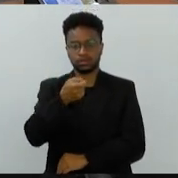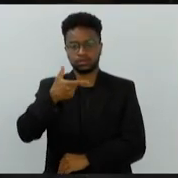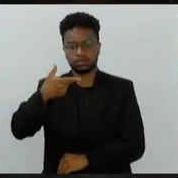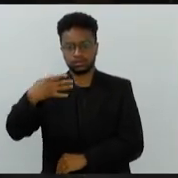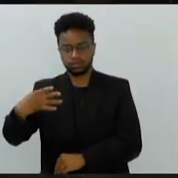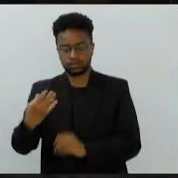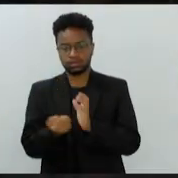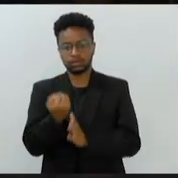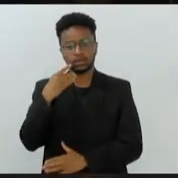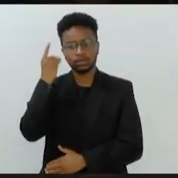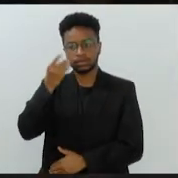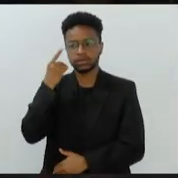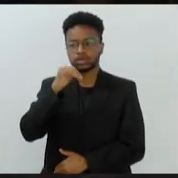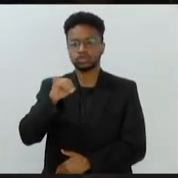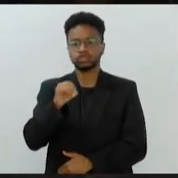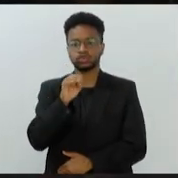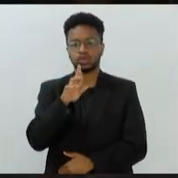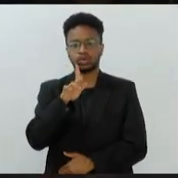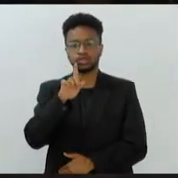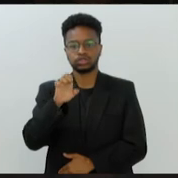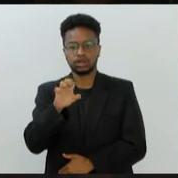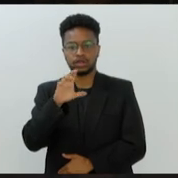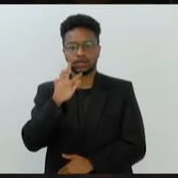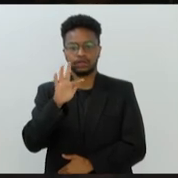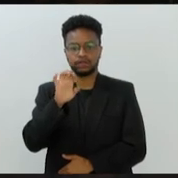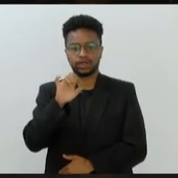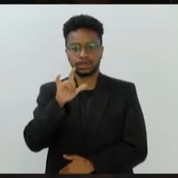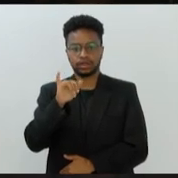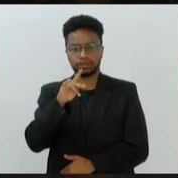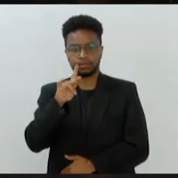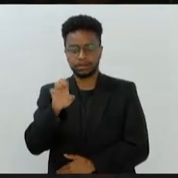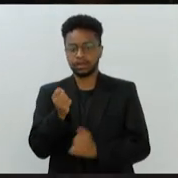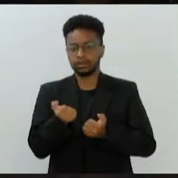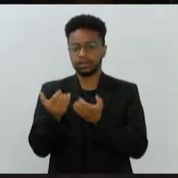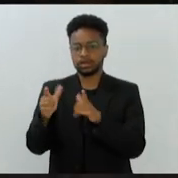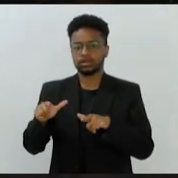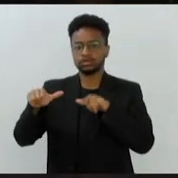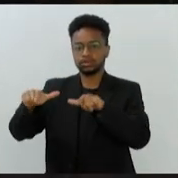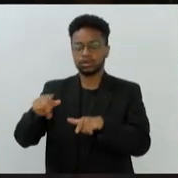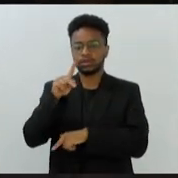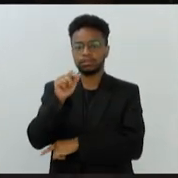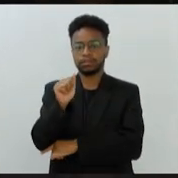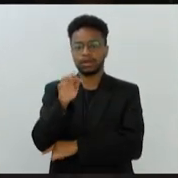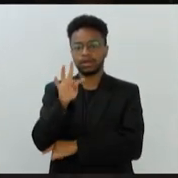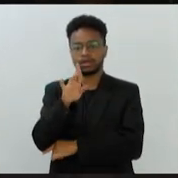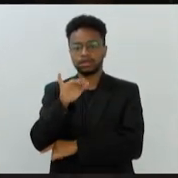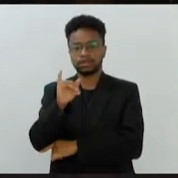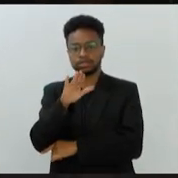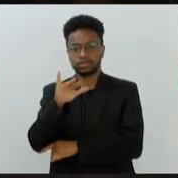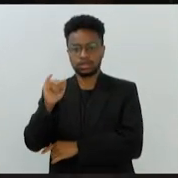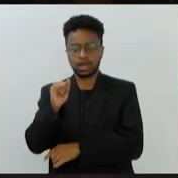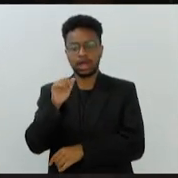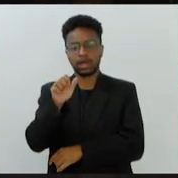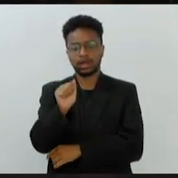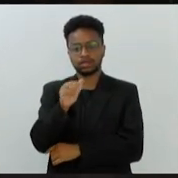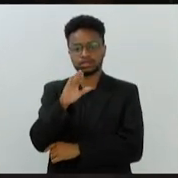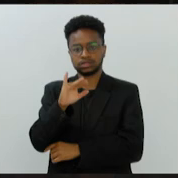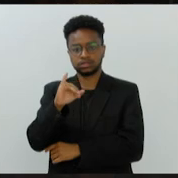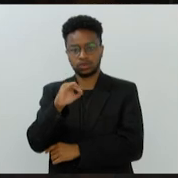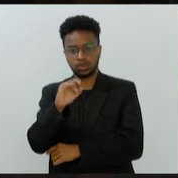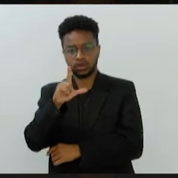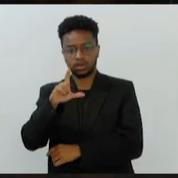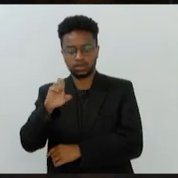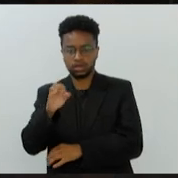814-2024, de autoria do deputado Jorge Felipe Neto, que concede o diploma Patrícia Cioli de Justiça e Cidadania ao